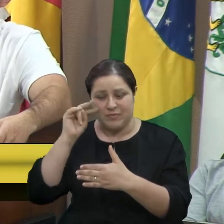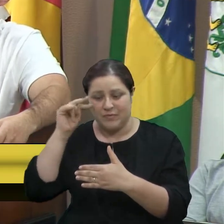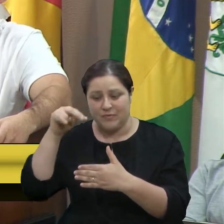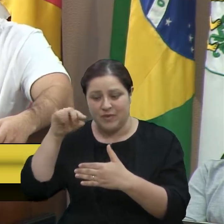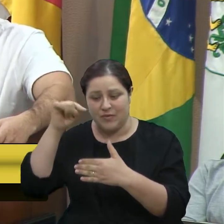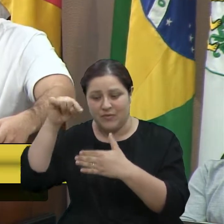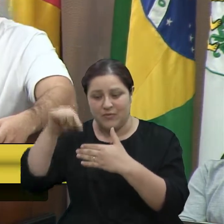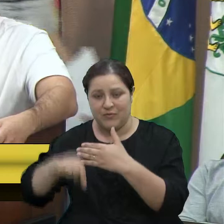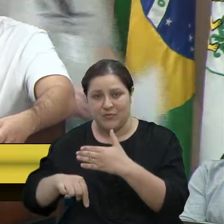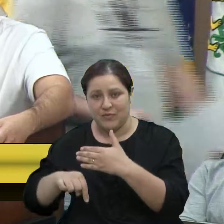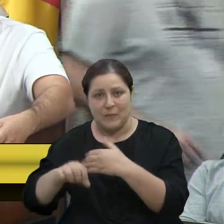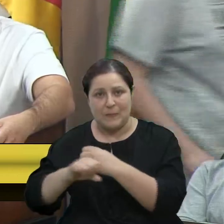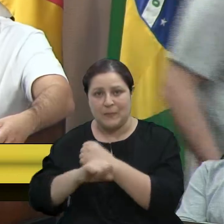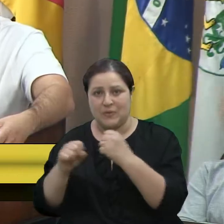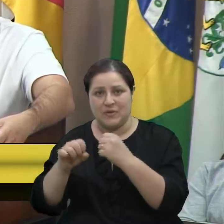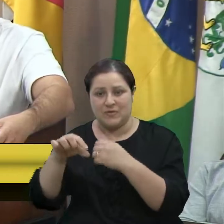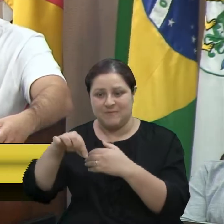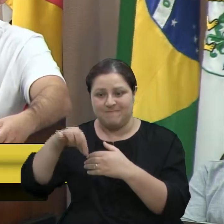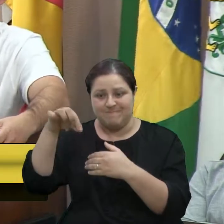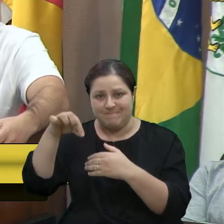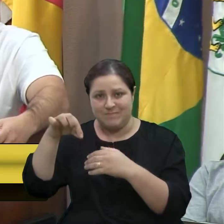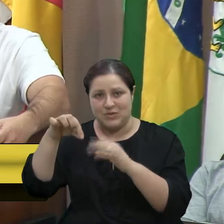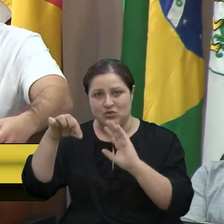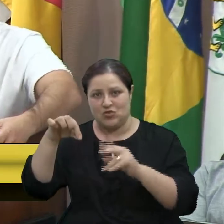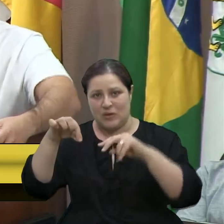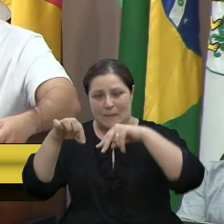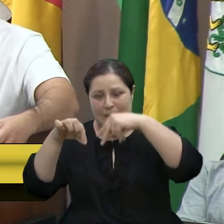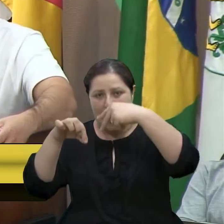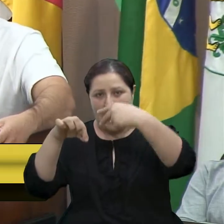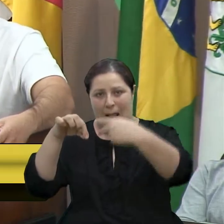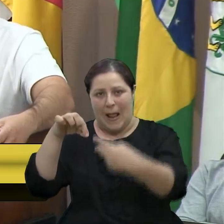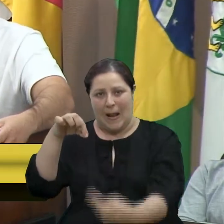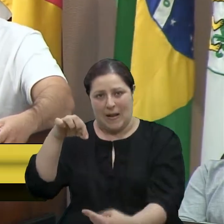vendo que não tem mais nem como segurar aquele fiozinho de cabelo, que já caímos barranco abaixo.